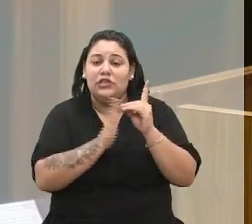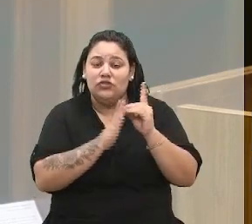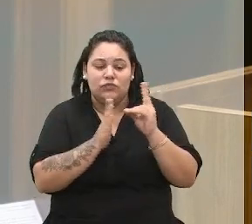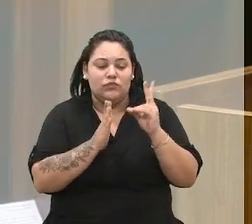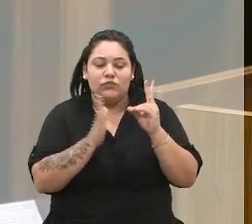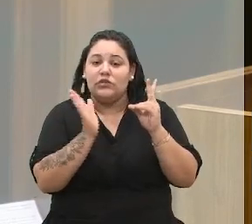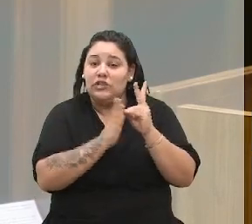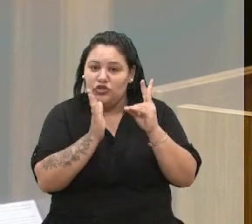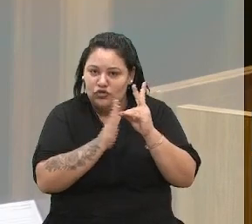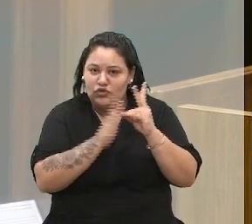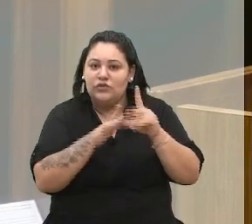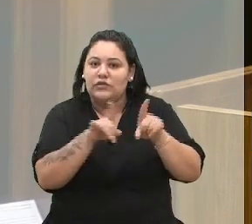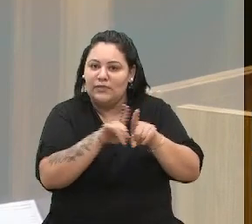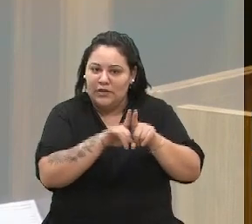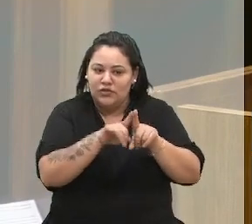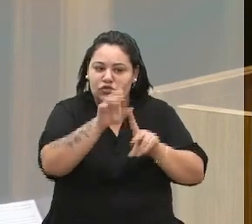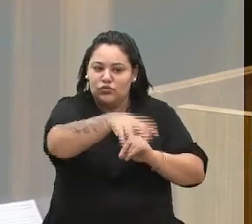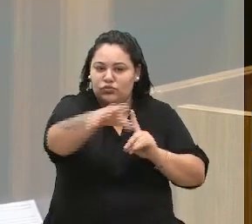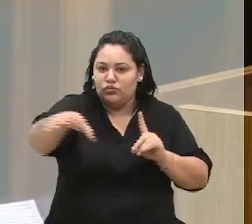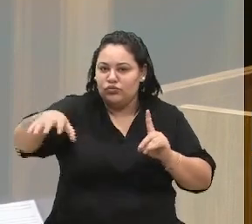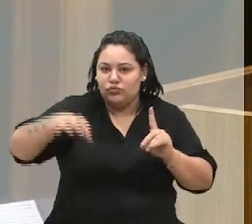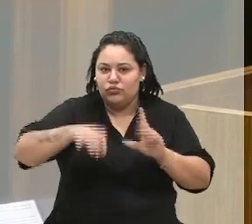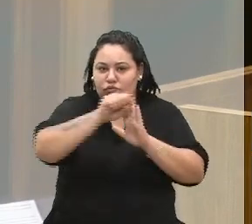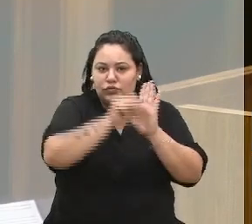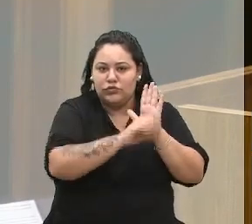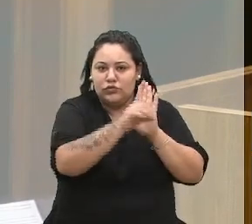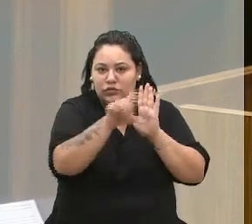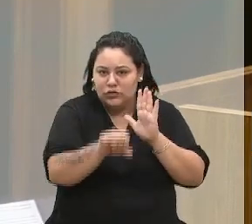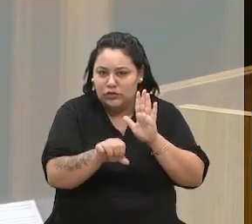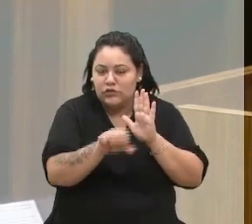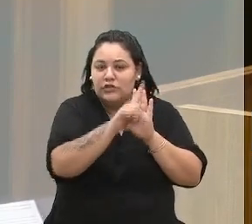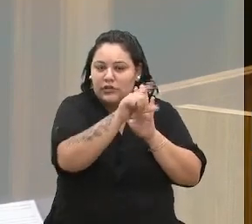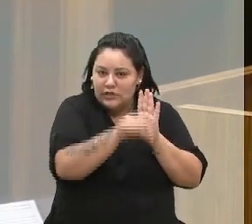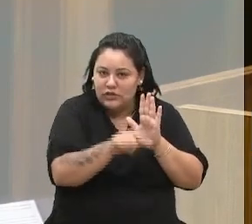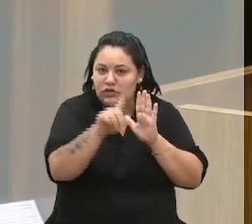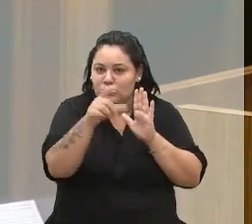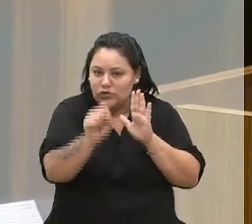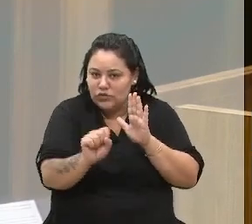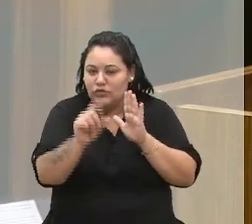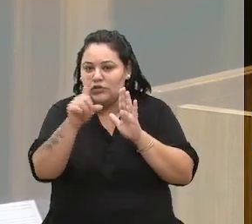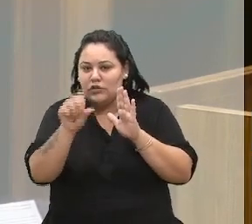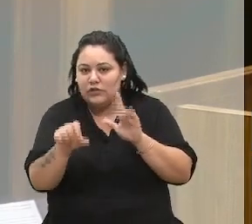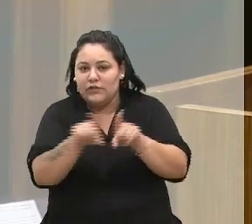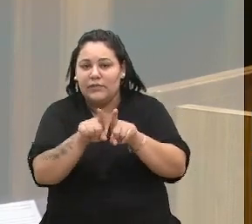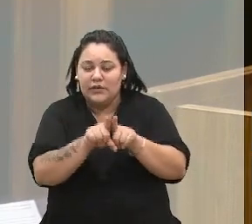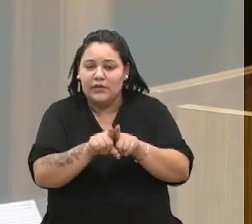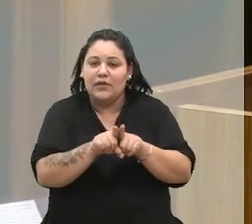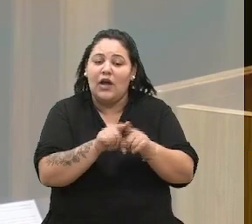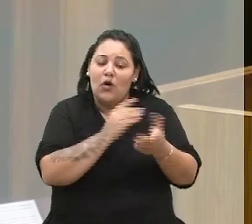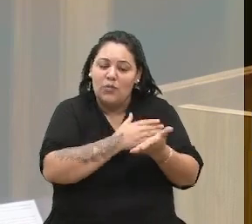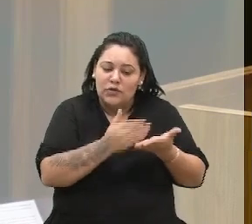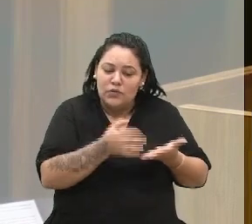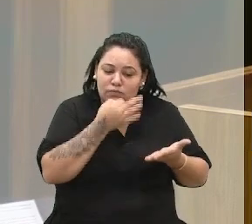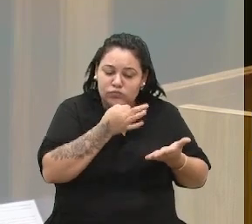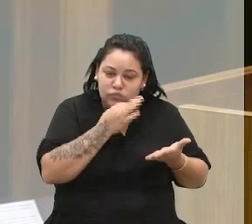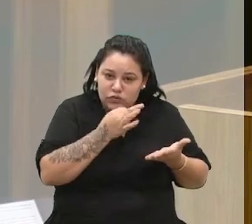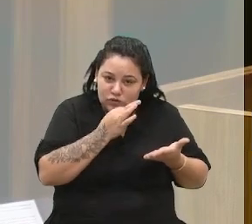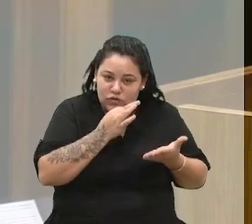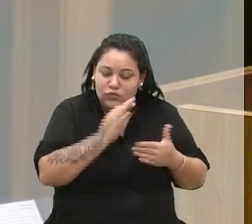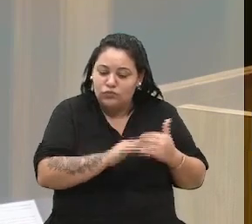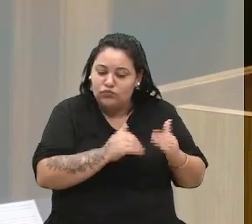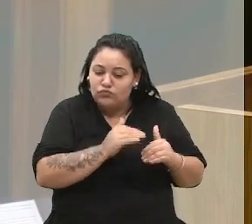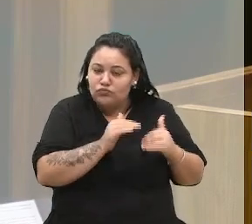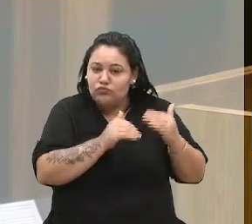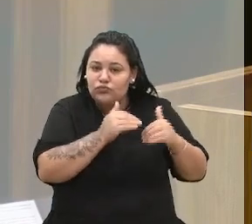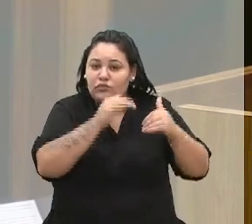século XIX e XVIII, a região e 17, onde nascera Caxias do Sul, era percorrida pelos